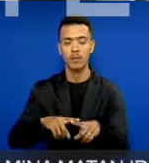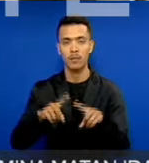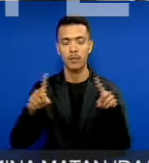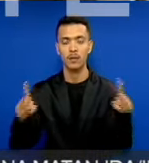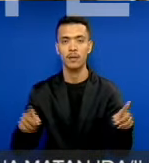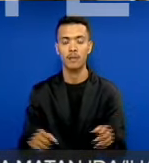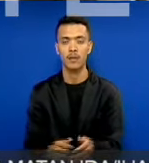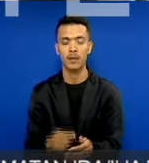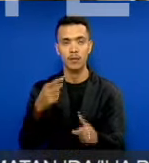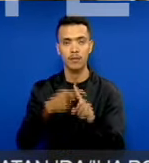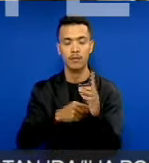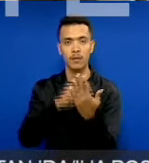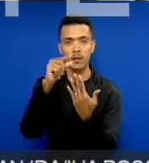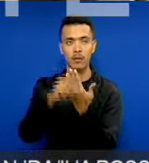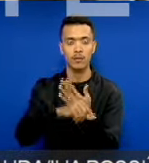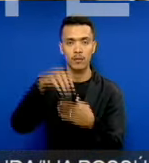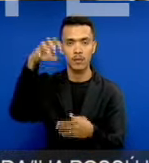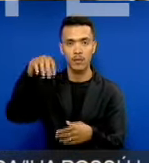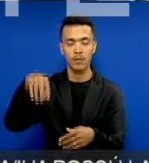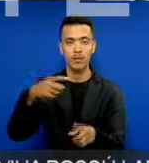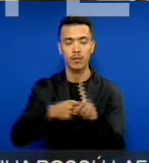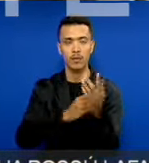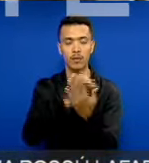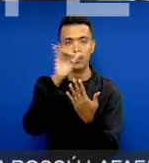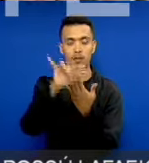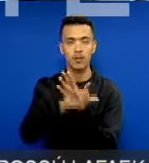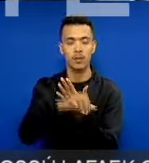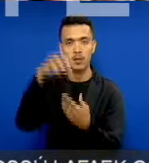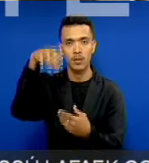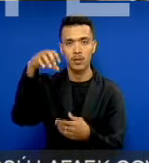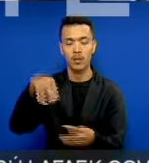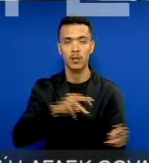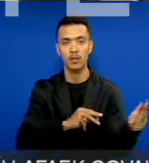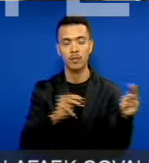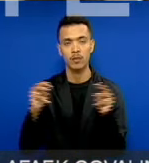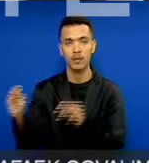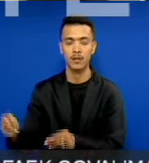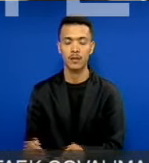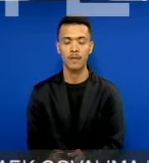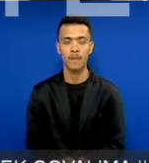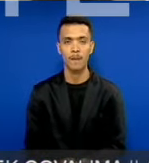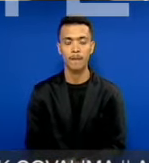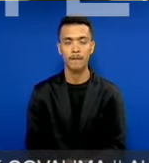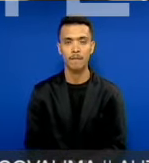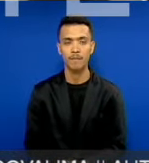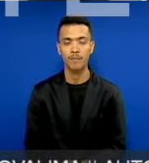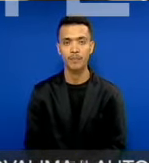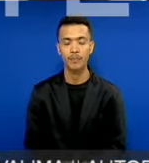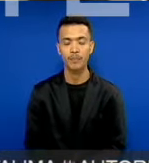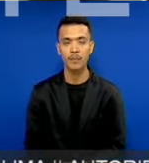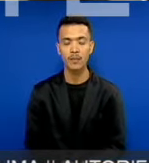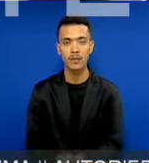beleza, agosto vale uma cura, não vale? O juízo vale o que vale e nem aí a mudança é o problema. Né? Eu vejo o presidente